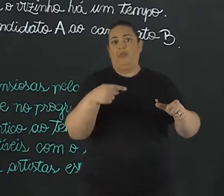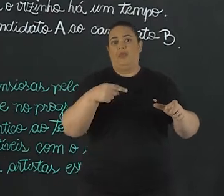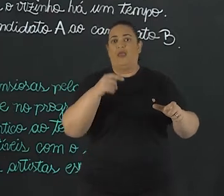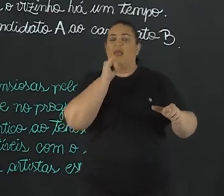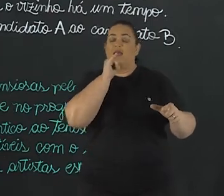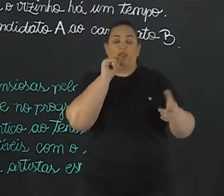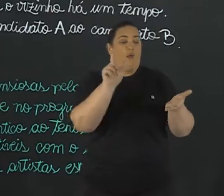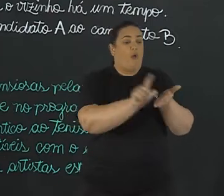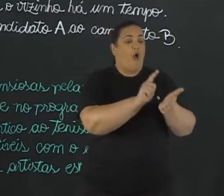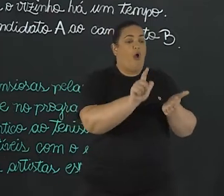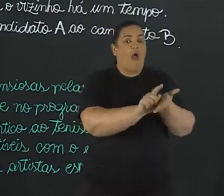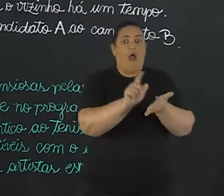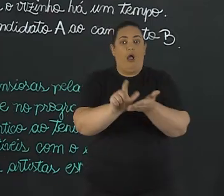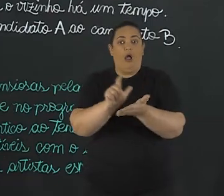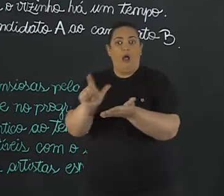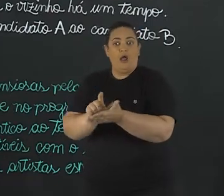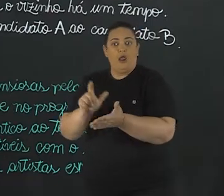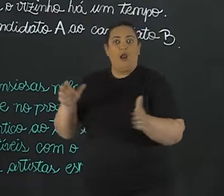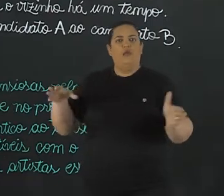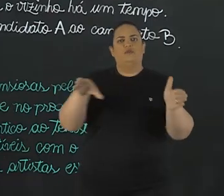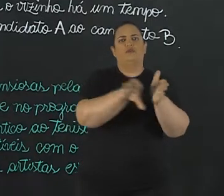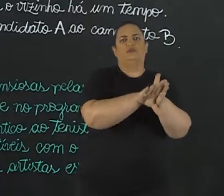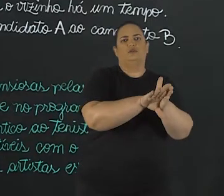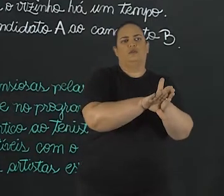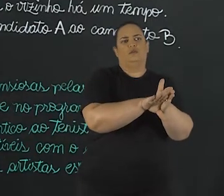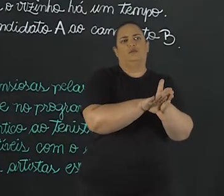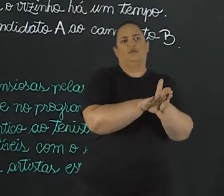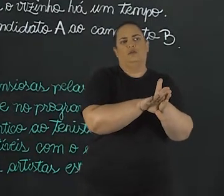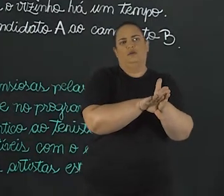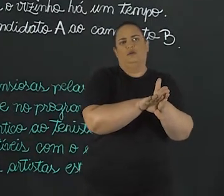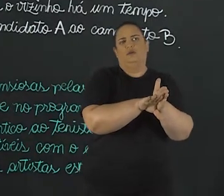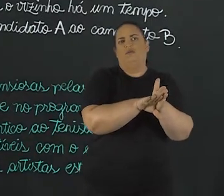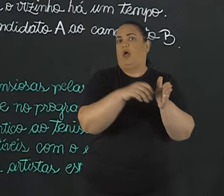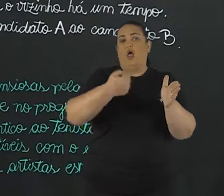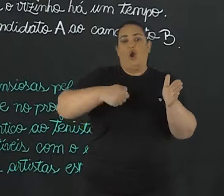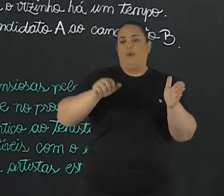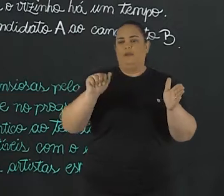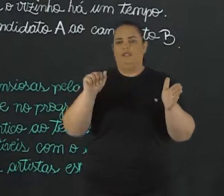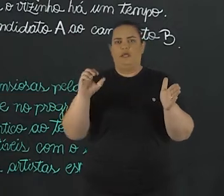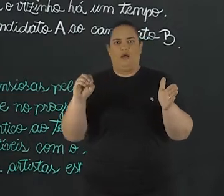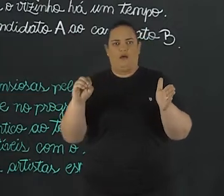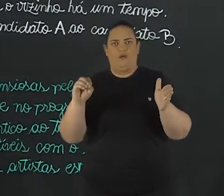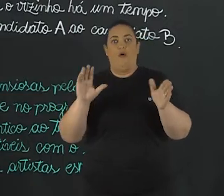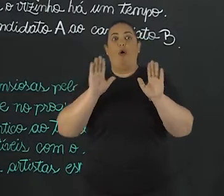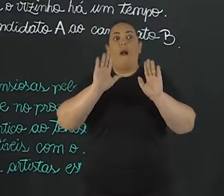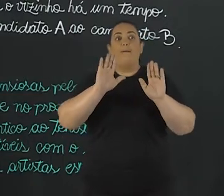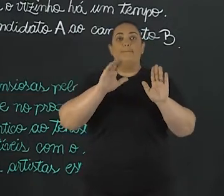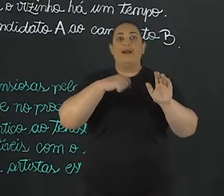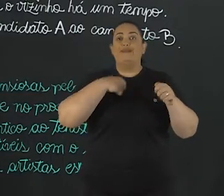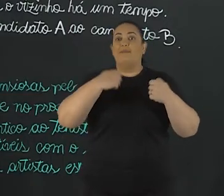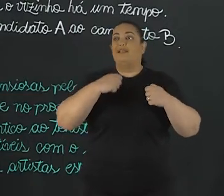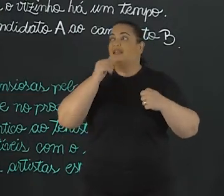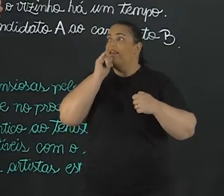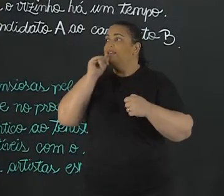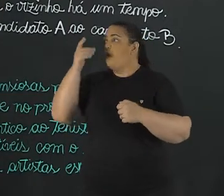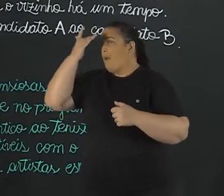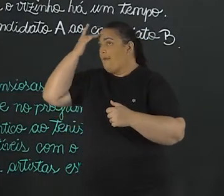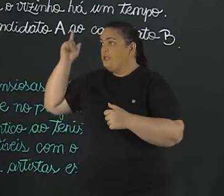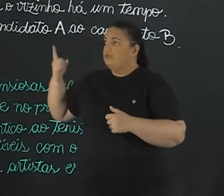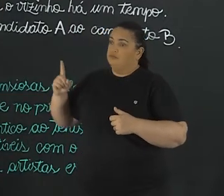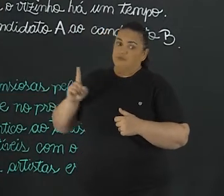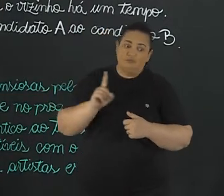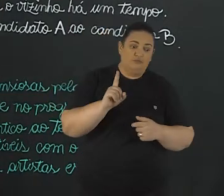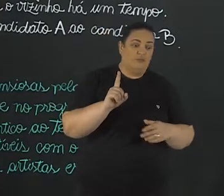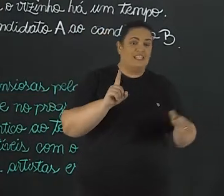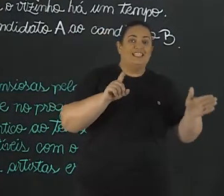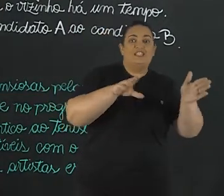chegaram. Não precisa de complemento, nesse caso ele foi usado como intransitivo. Mas aqui com essa ideia de distância, de deslocamento, de um movimento, né? A moça